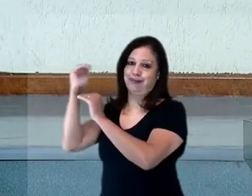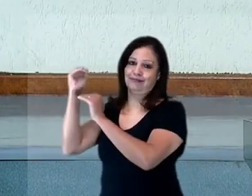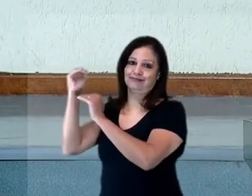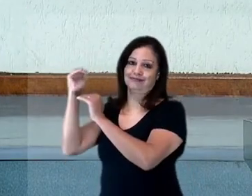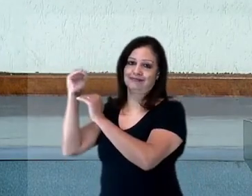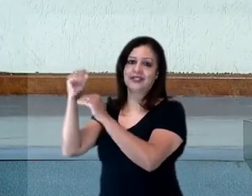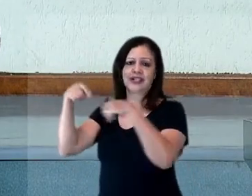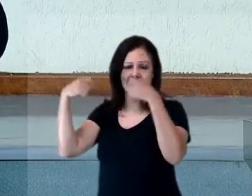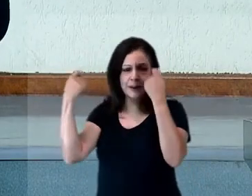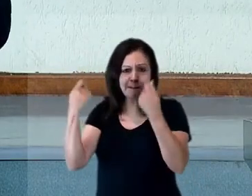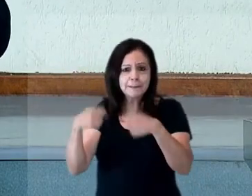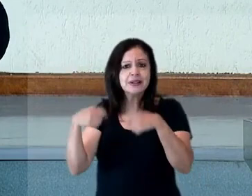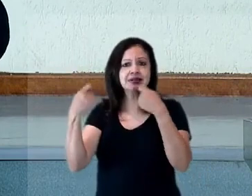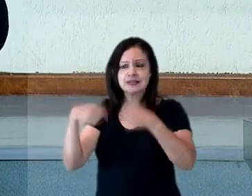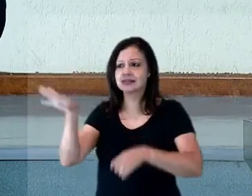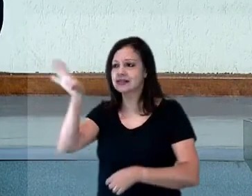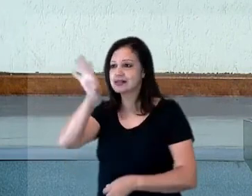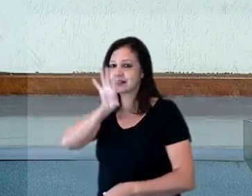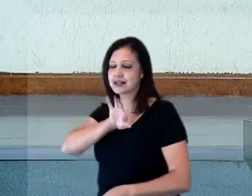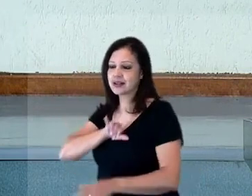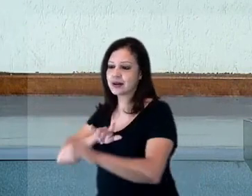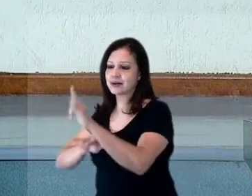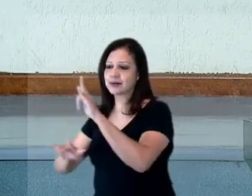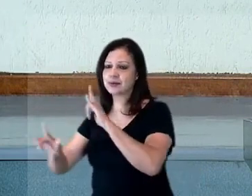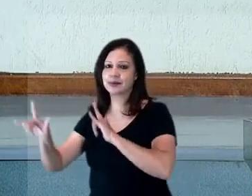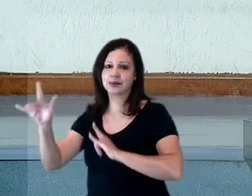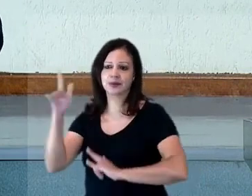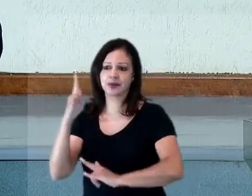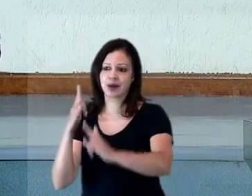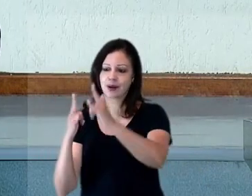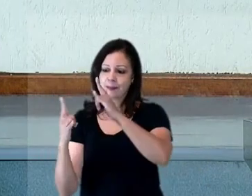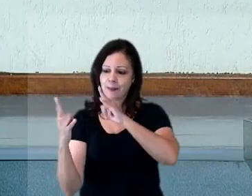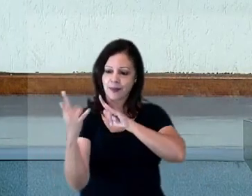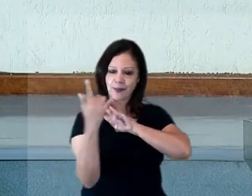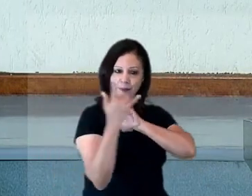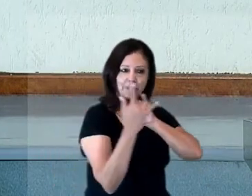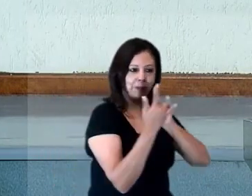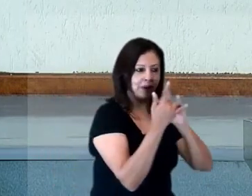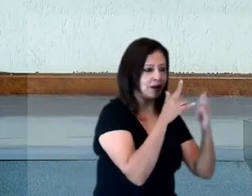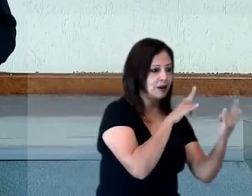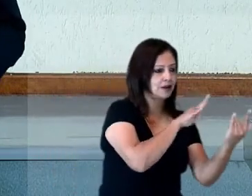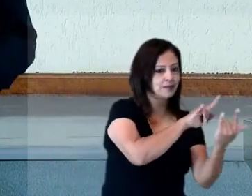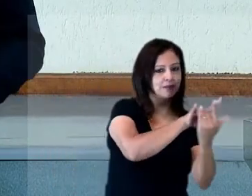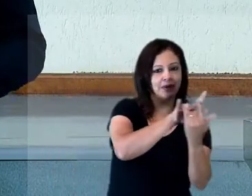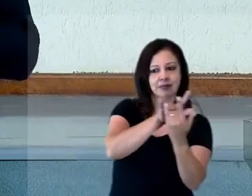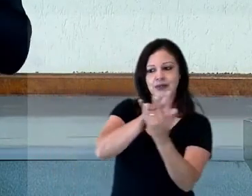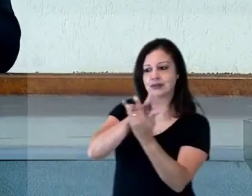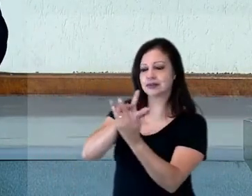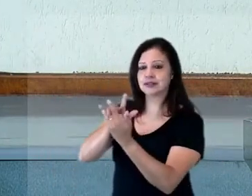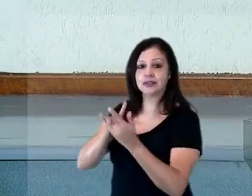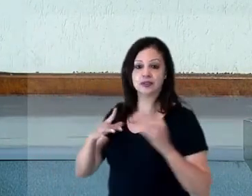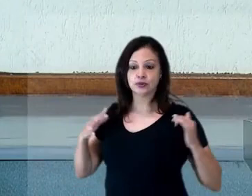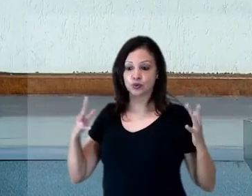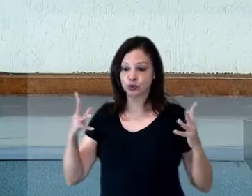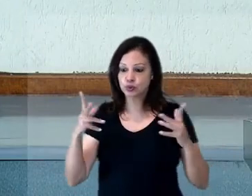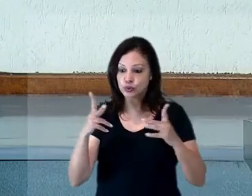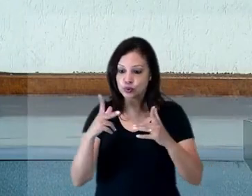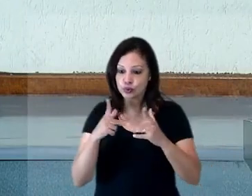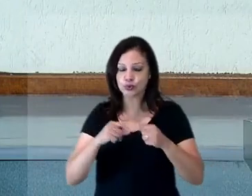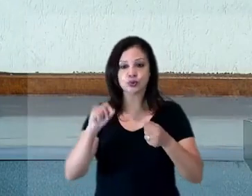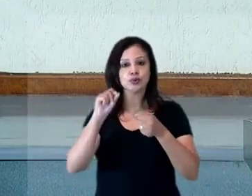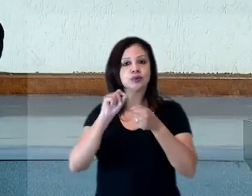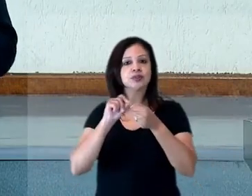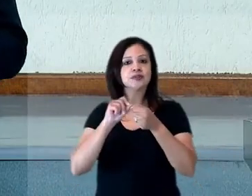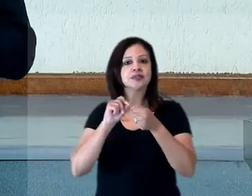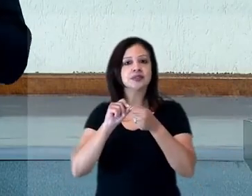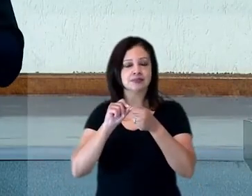a prática do amor, é necessário ter o amor, iniciar pelo amor. Em tudo o que fizer, exerça o